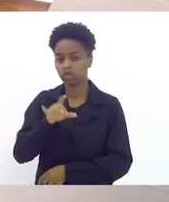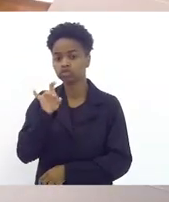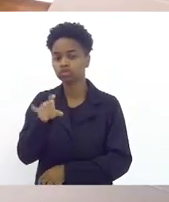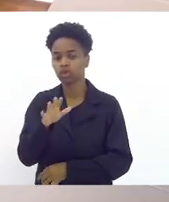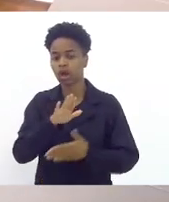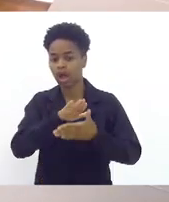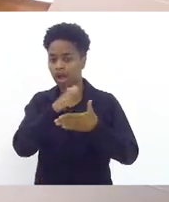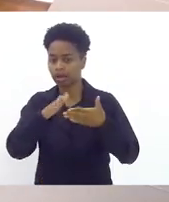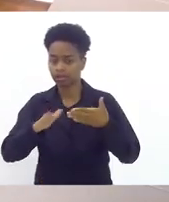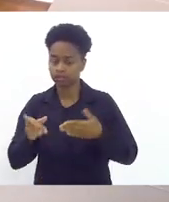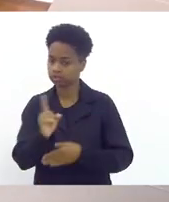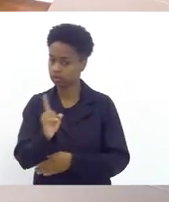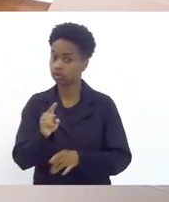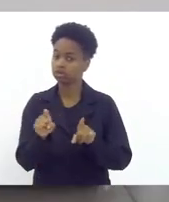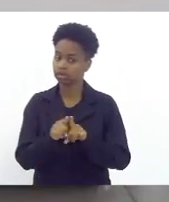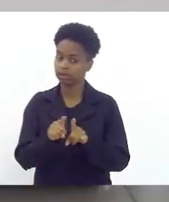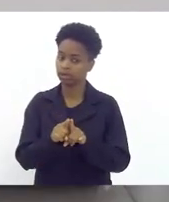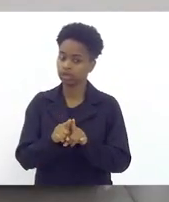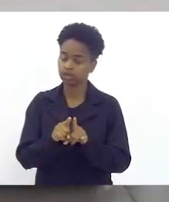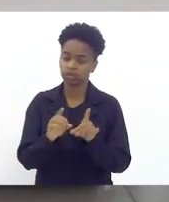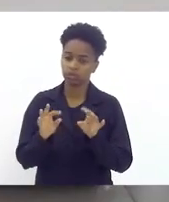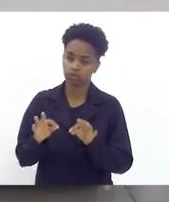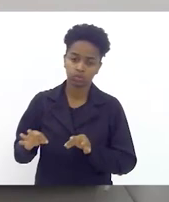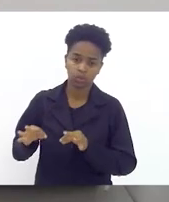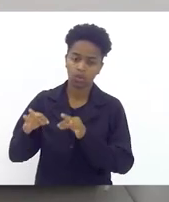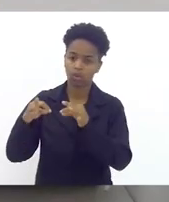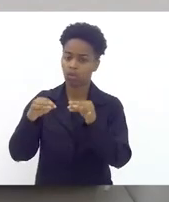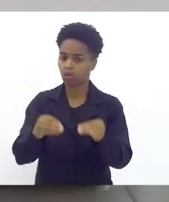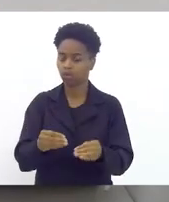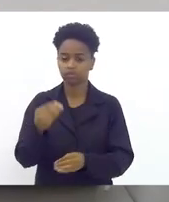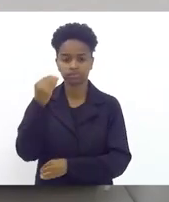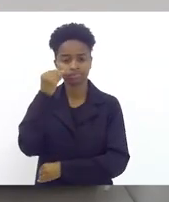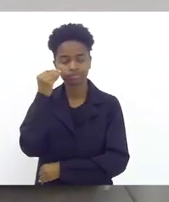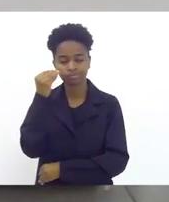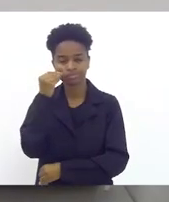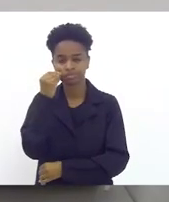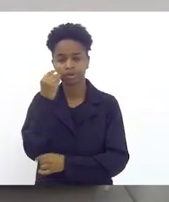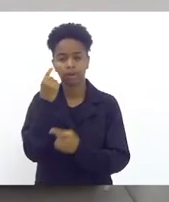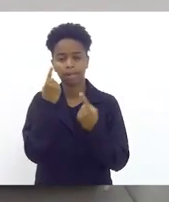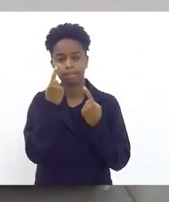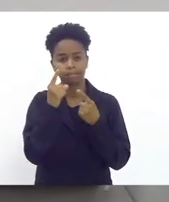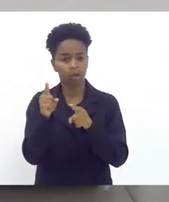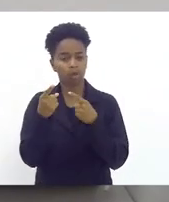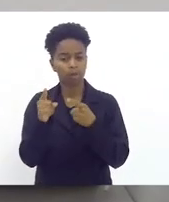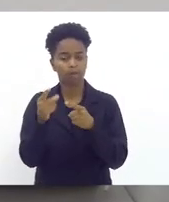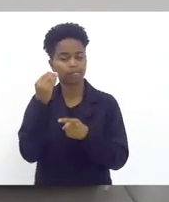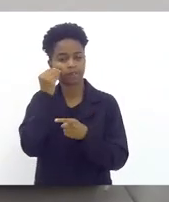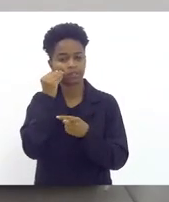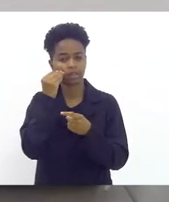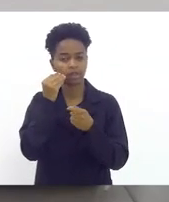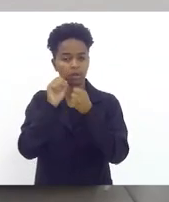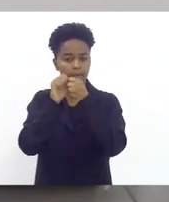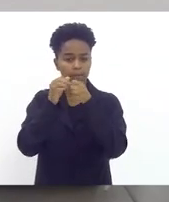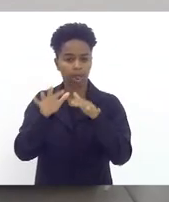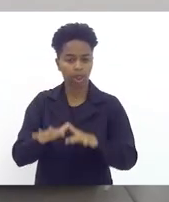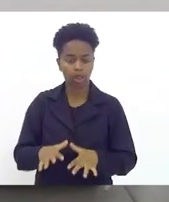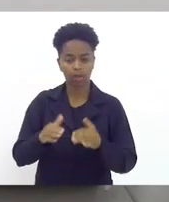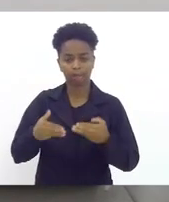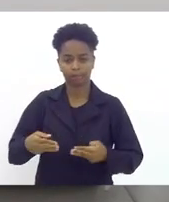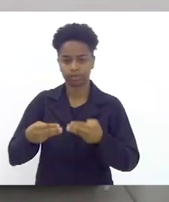pela Mata Atlântica mas contra as tentativas de lapidar o Ministério do meio ambiente